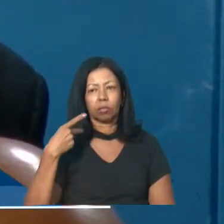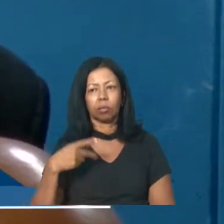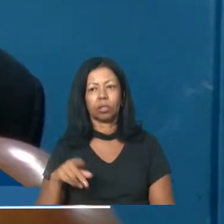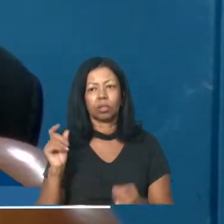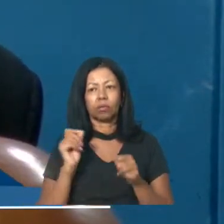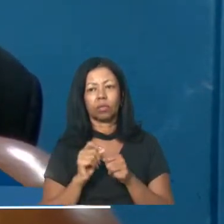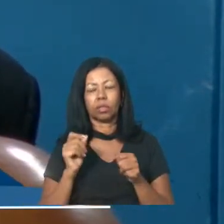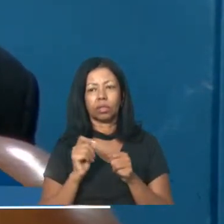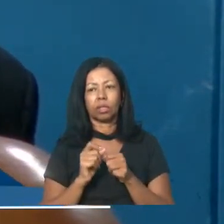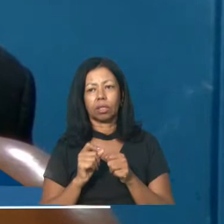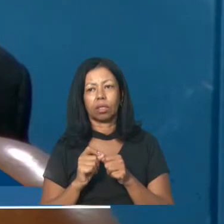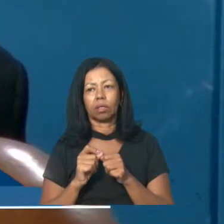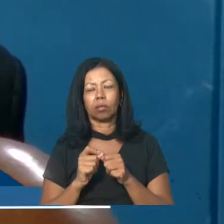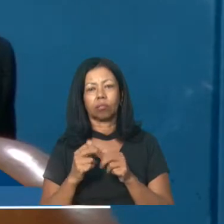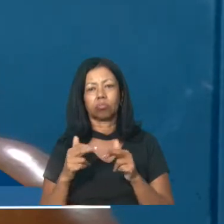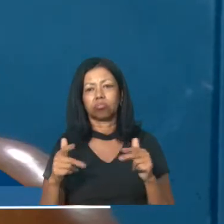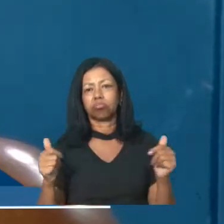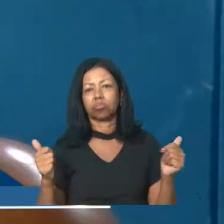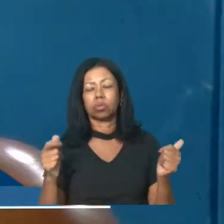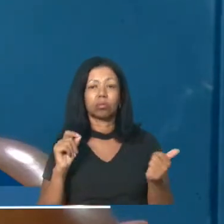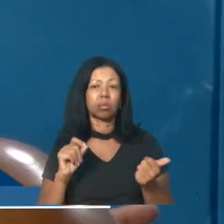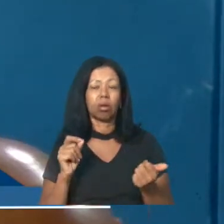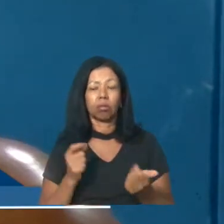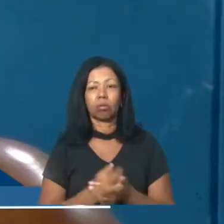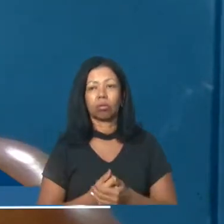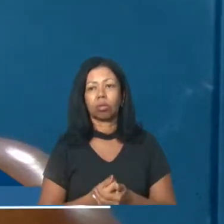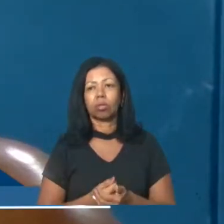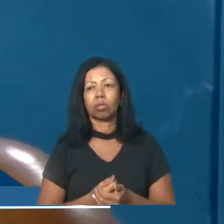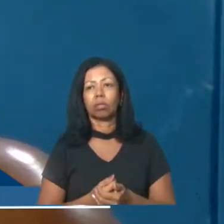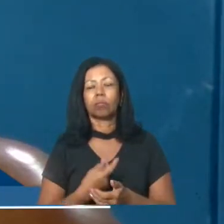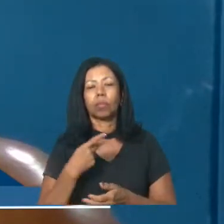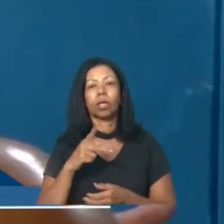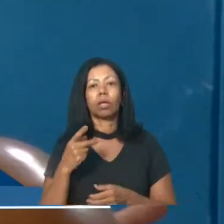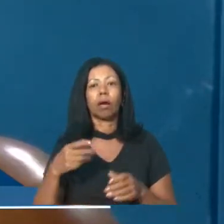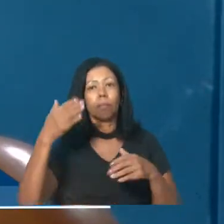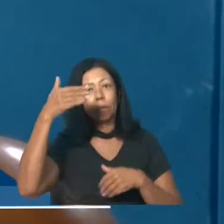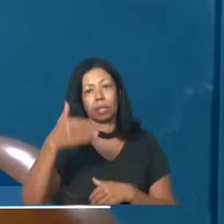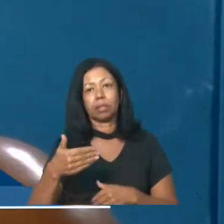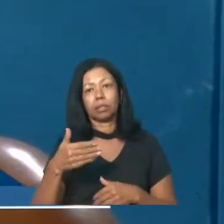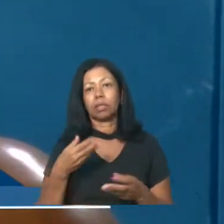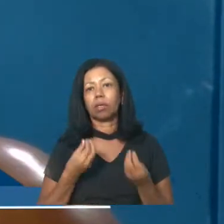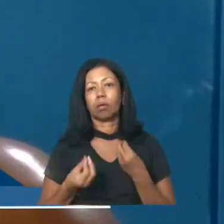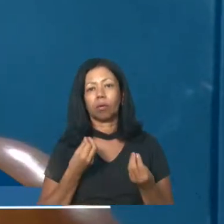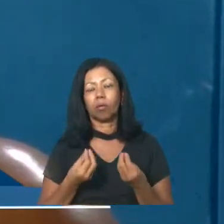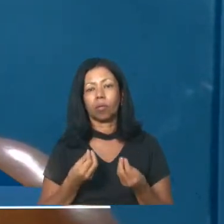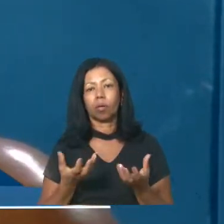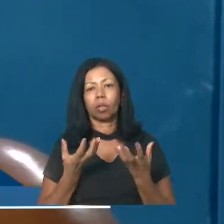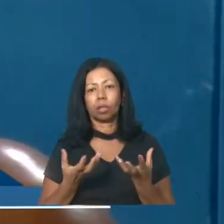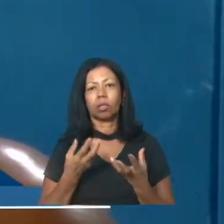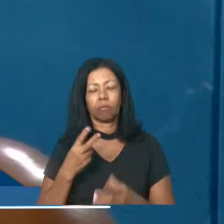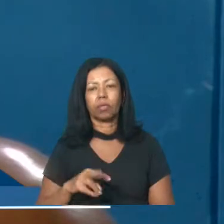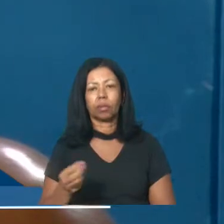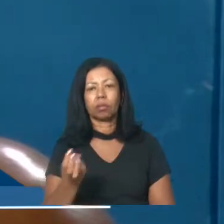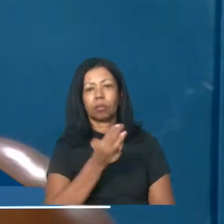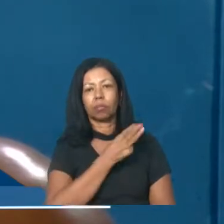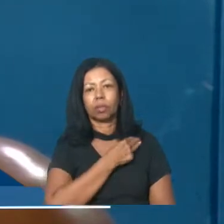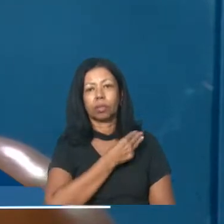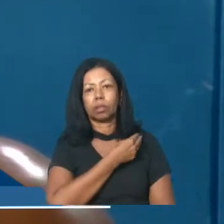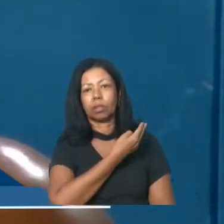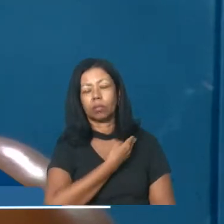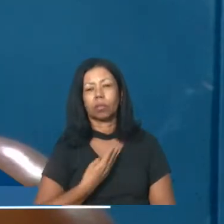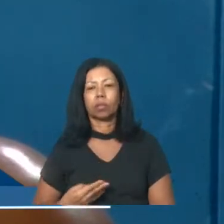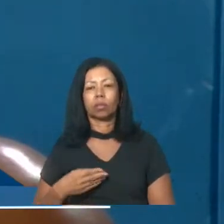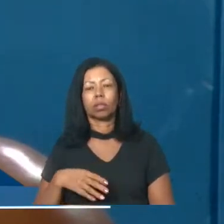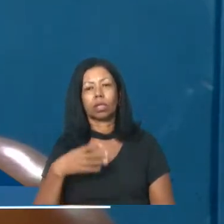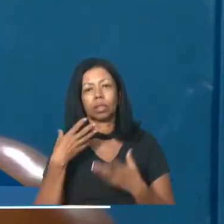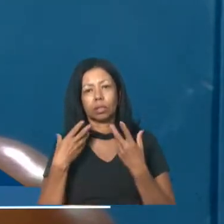de midiático? Agora eu quero ver a resposta do prefeito sobre o ato do Ministério Público de ter seguido à risca nossa